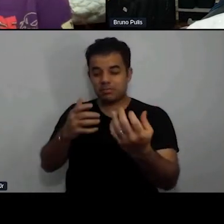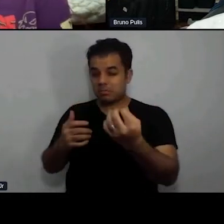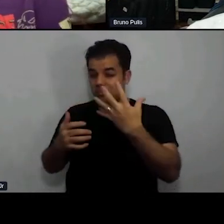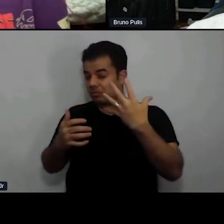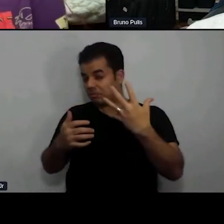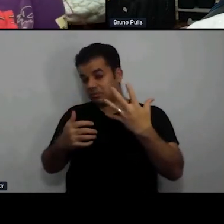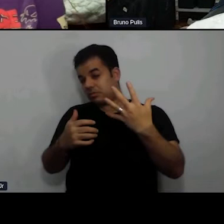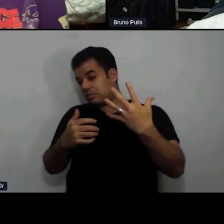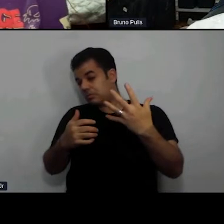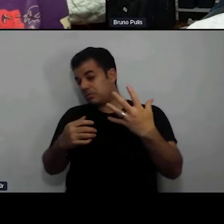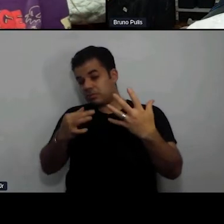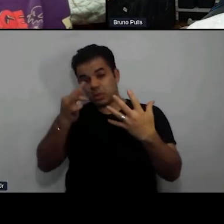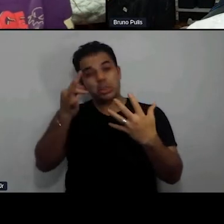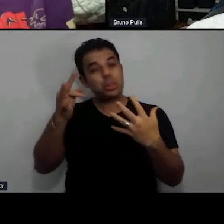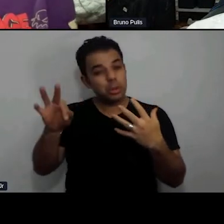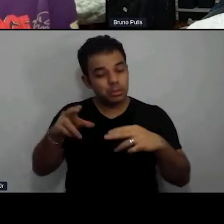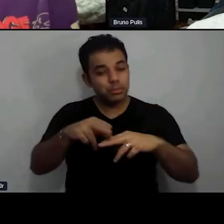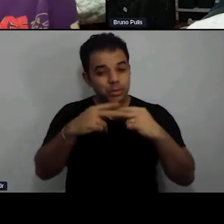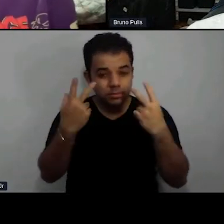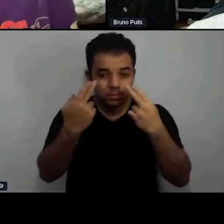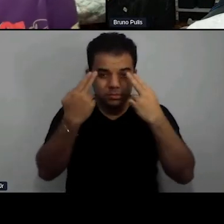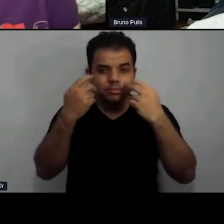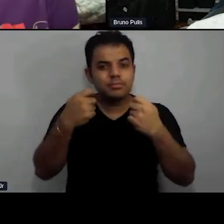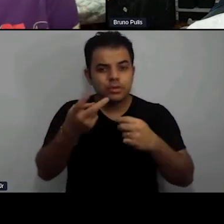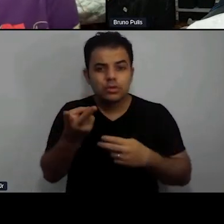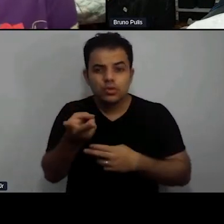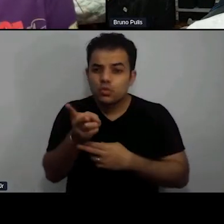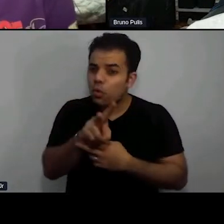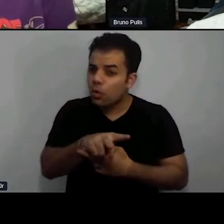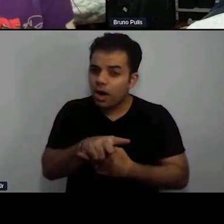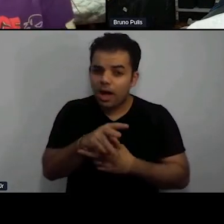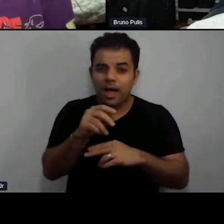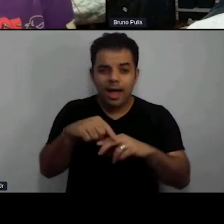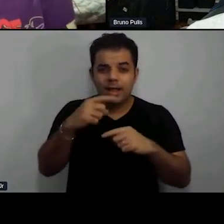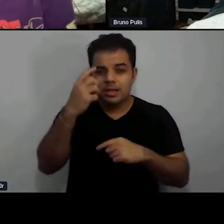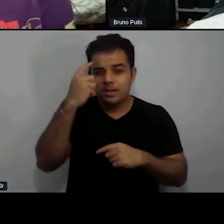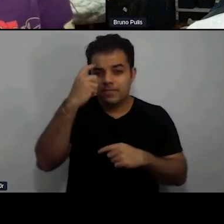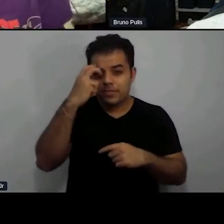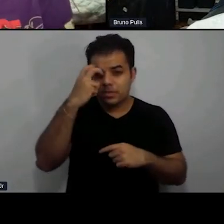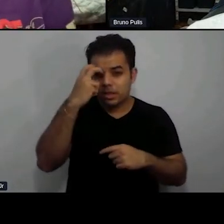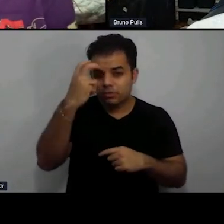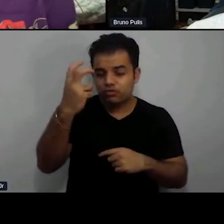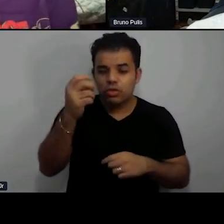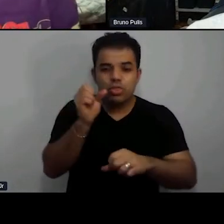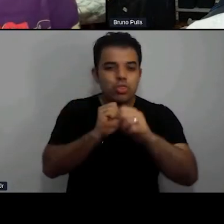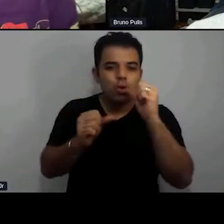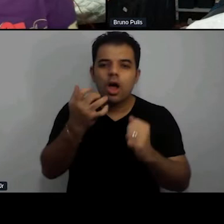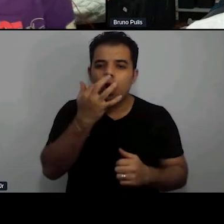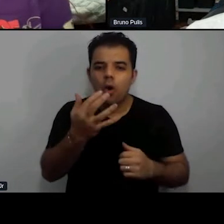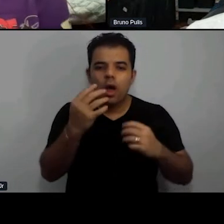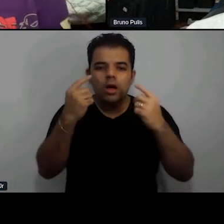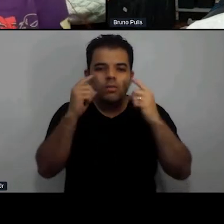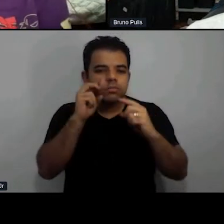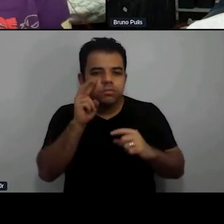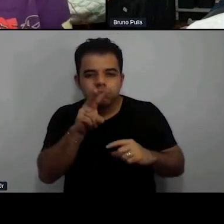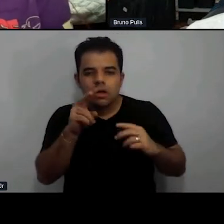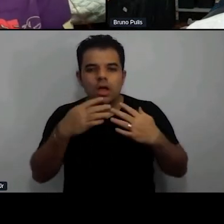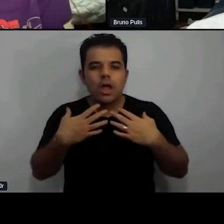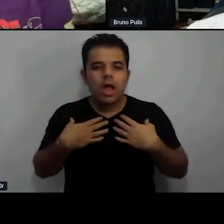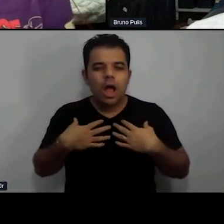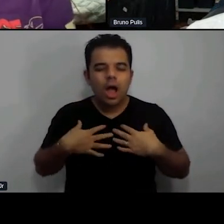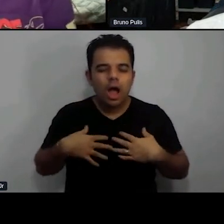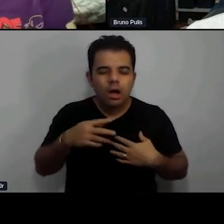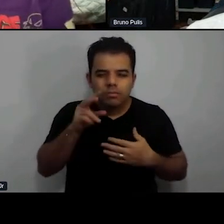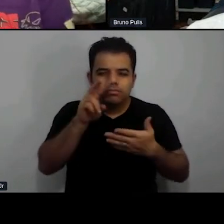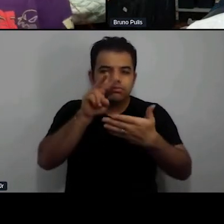dependendo do contexto. Às vezes eu tenho que recorrer à inversão inteligente para tentar inverter as cores e ficar algo mais agradável de se ler.